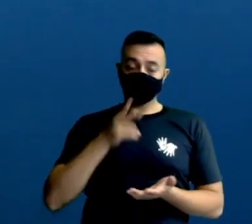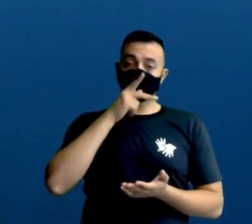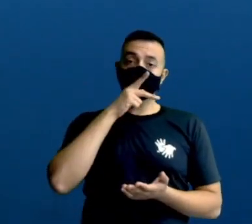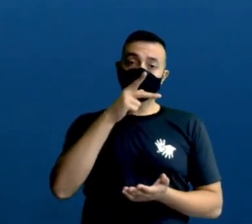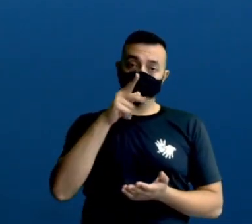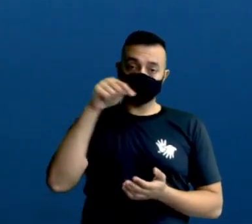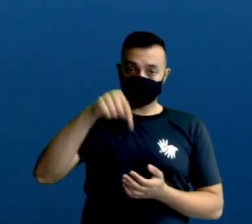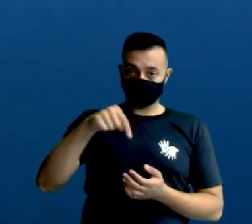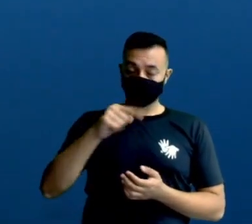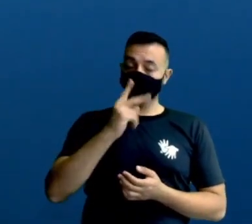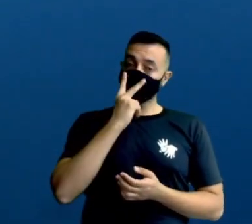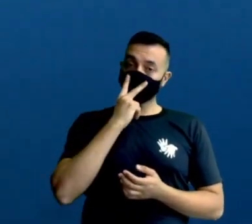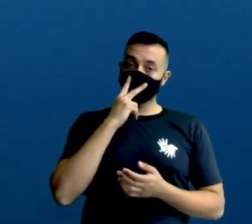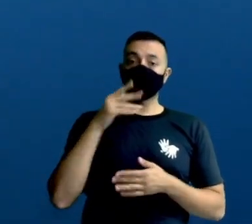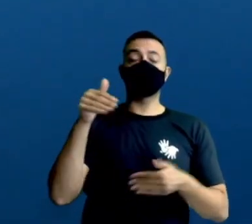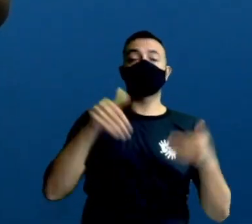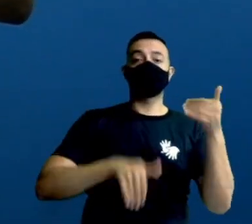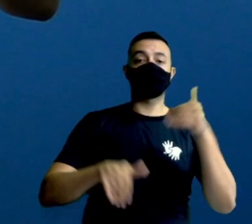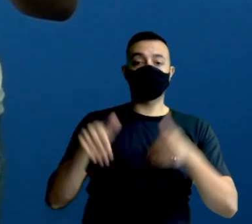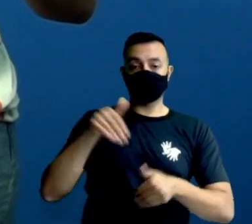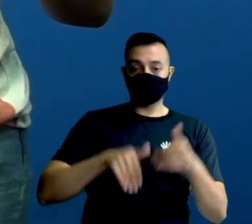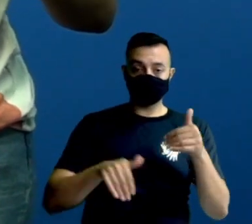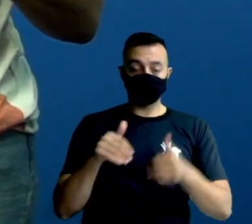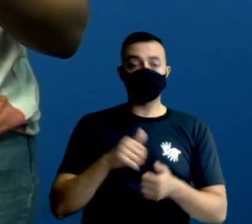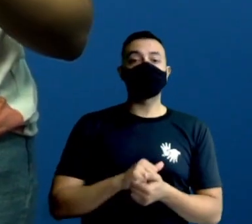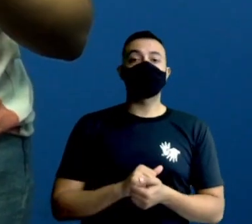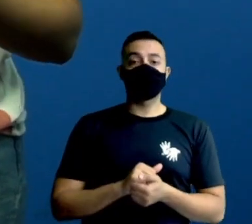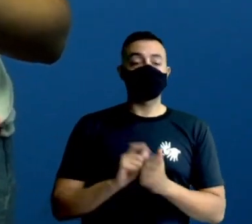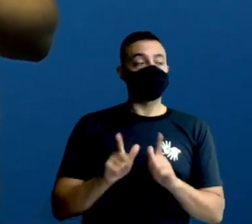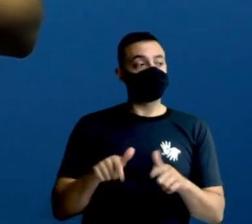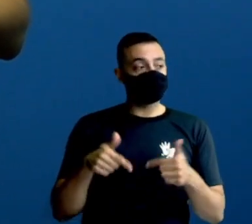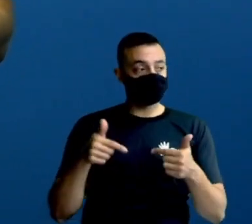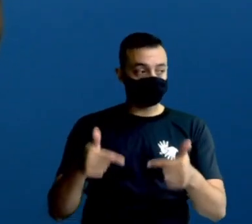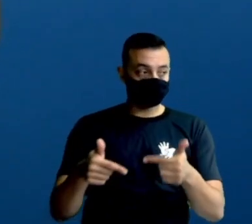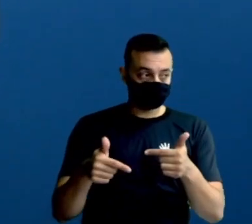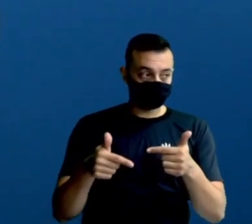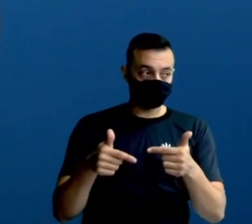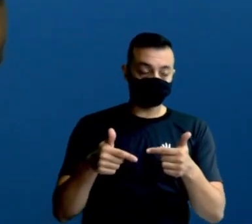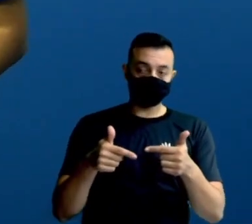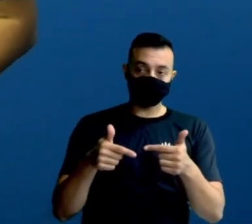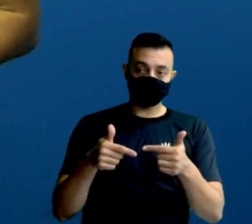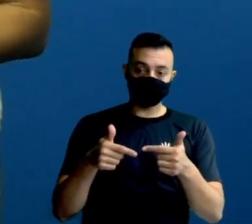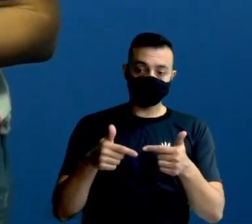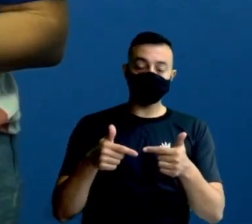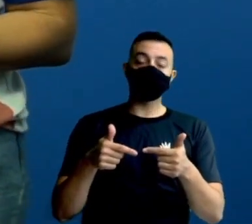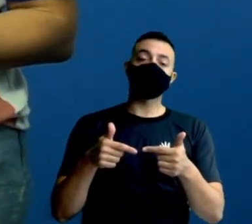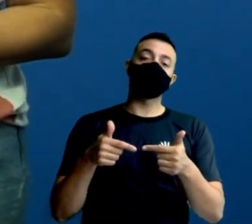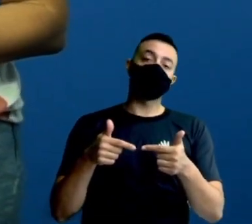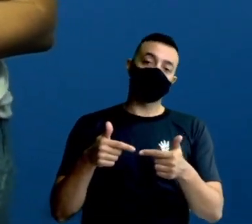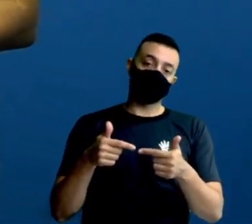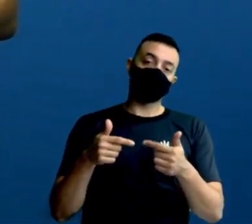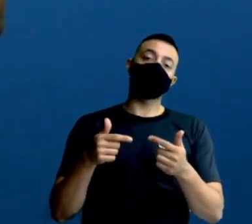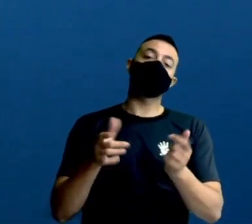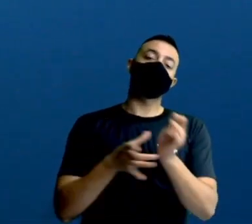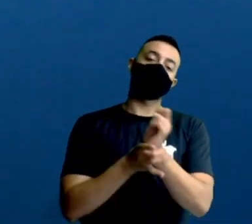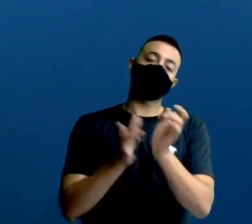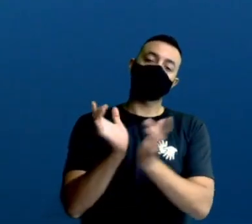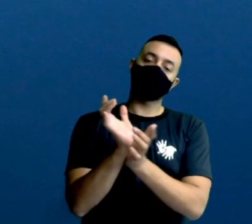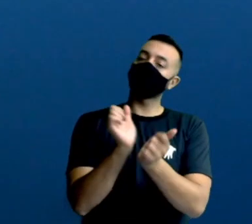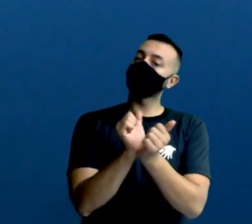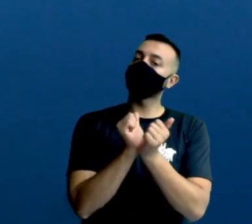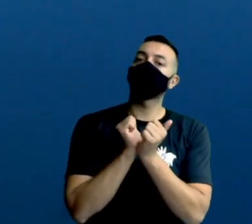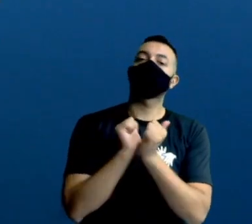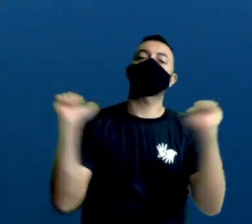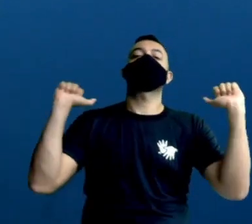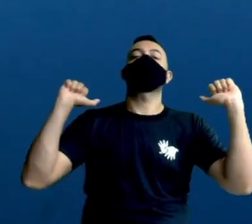daqui de Vitória, eles participaram das lutas pela abolição da escravatura, que